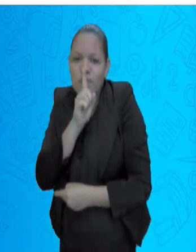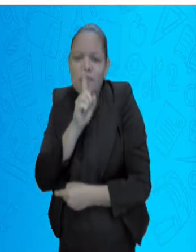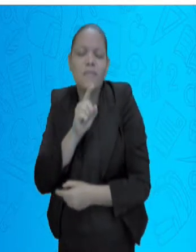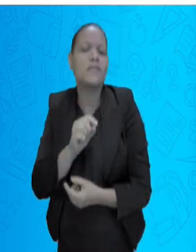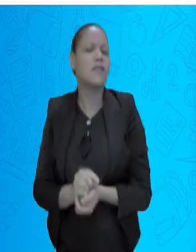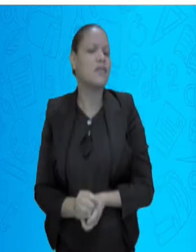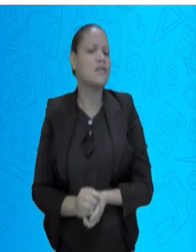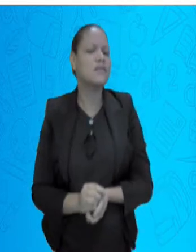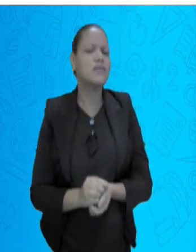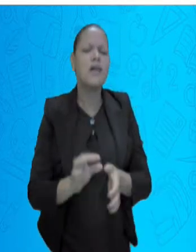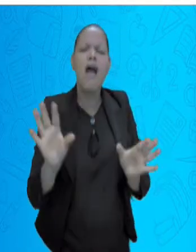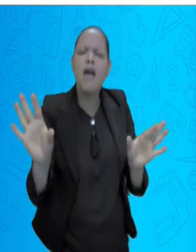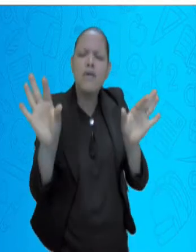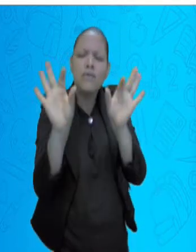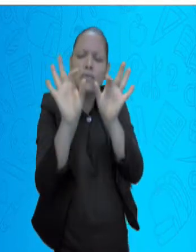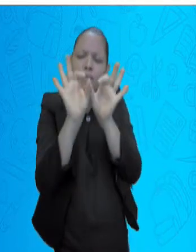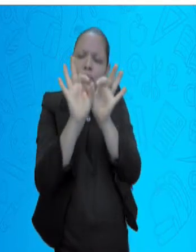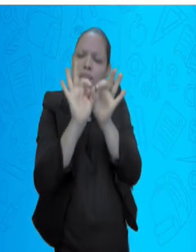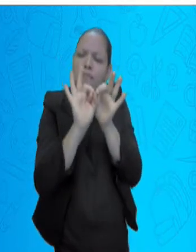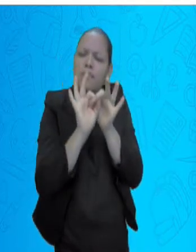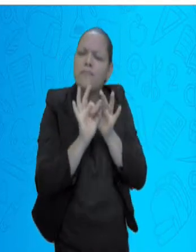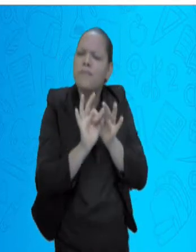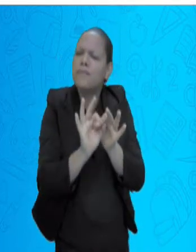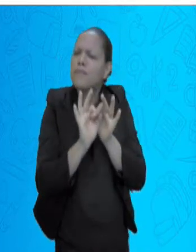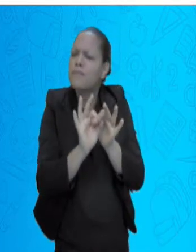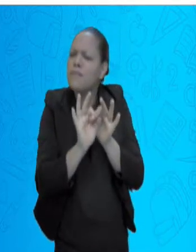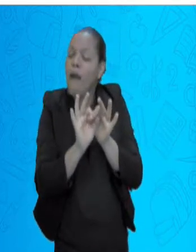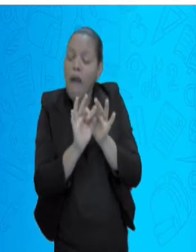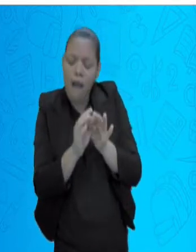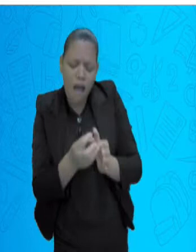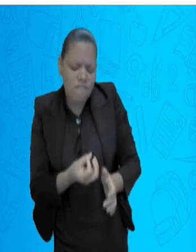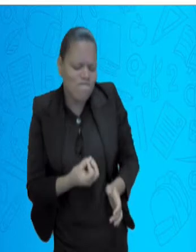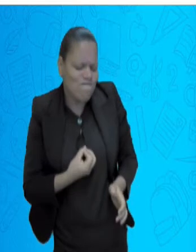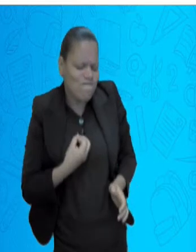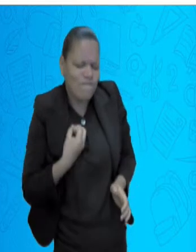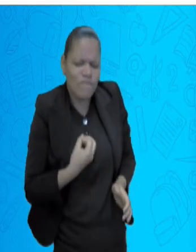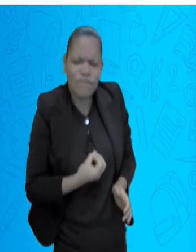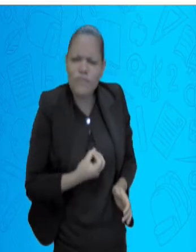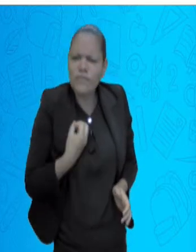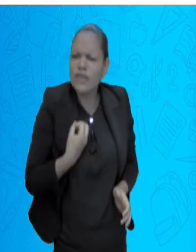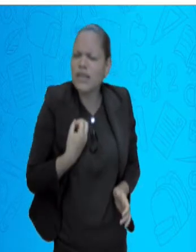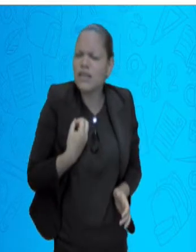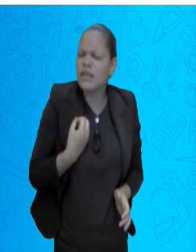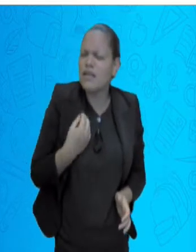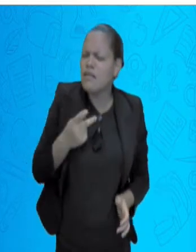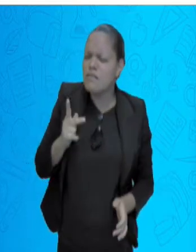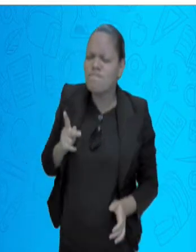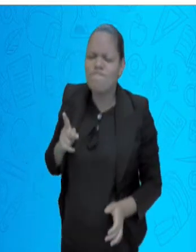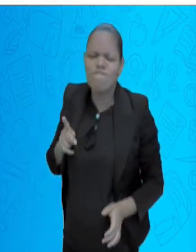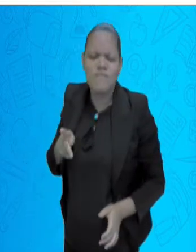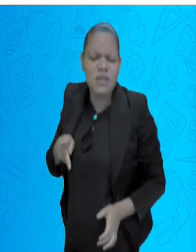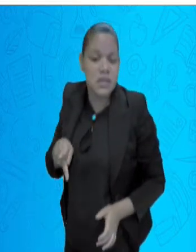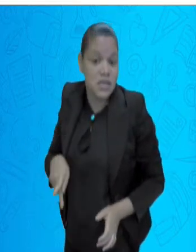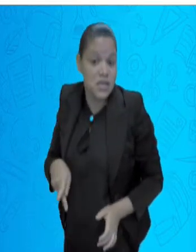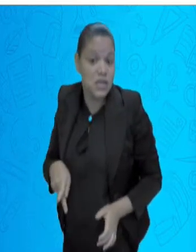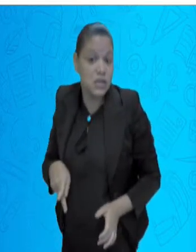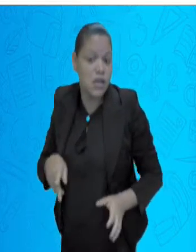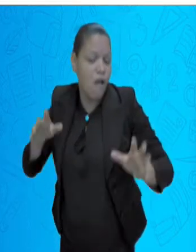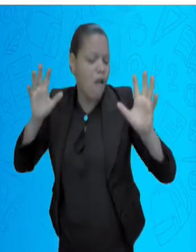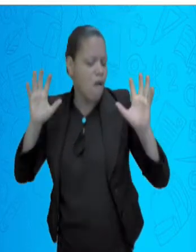ligada à vida, está presente nos rituais religiosos, festas e funerais, é uma